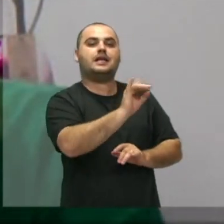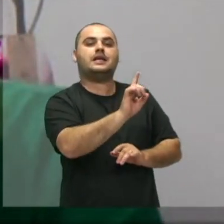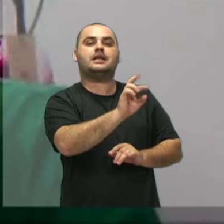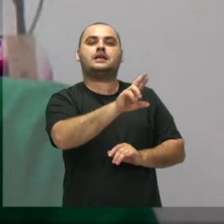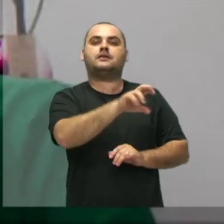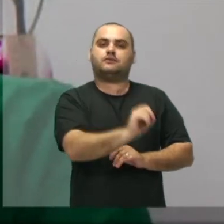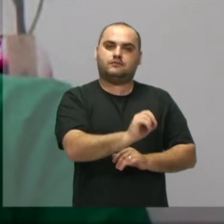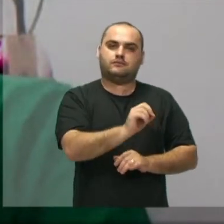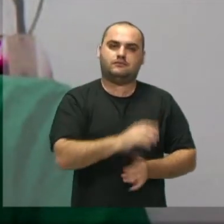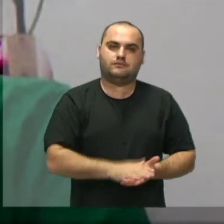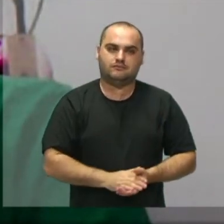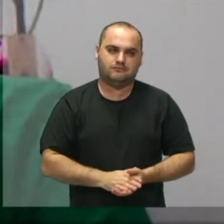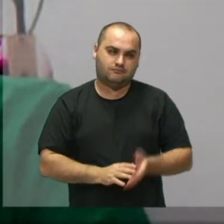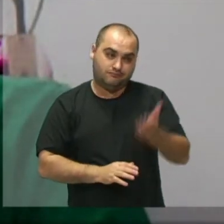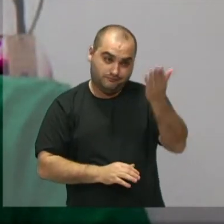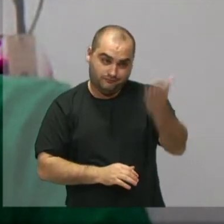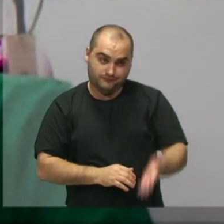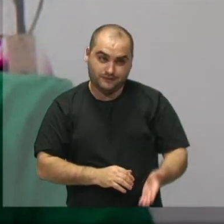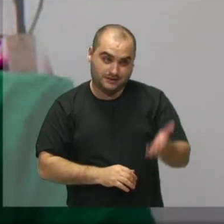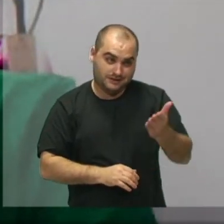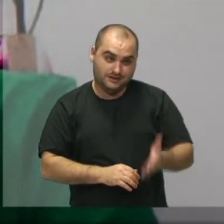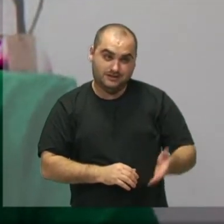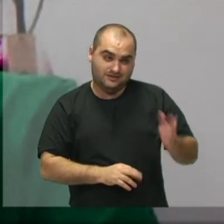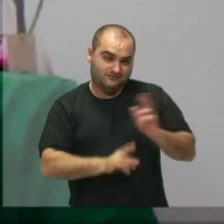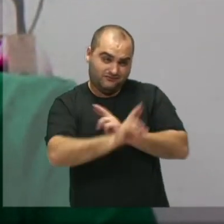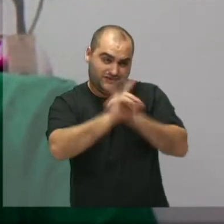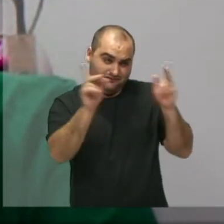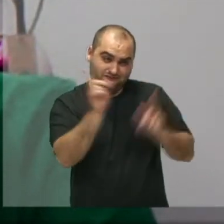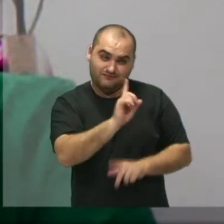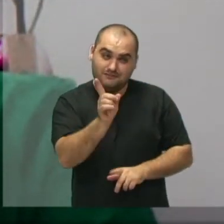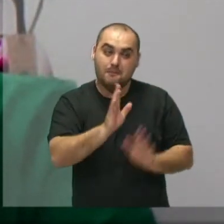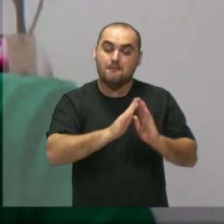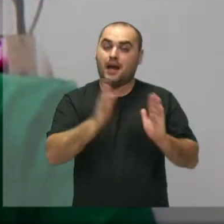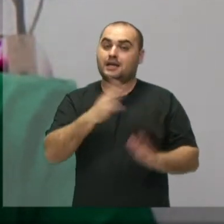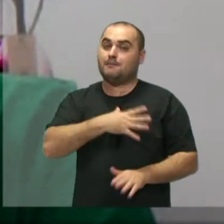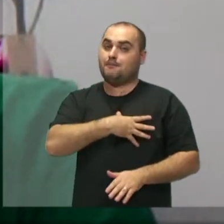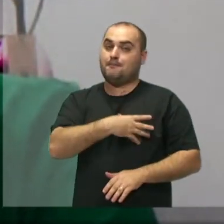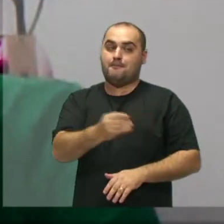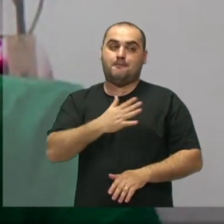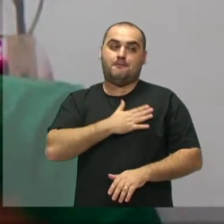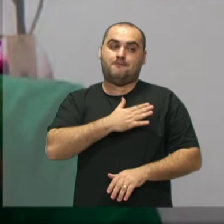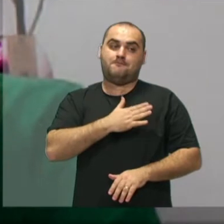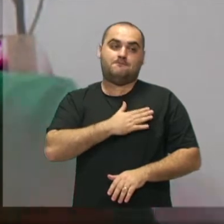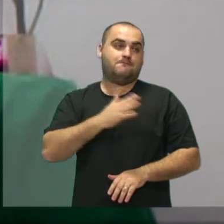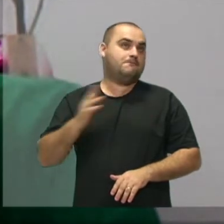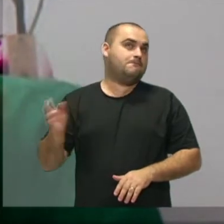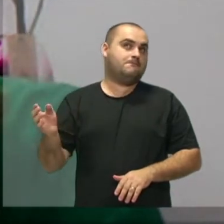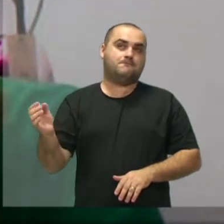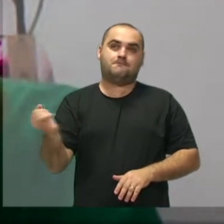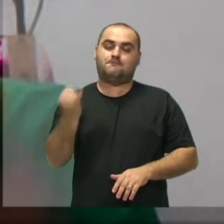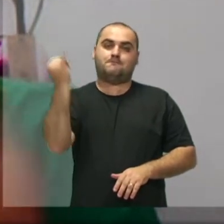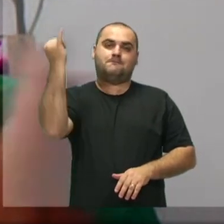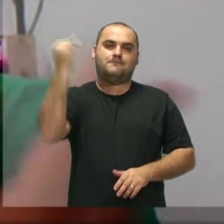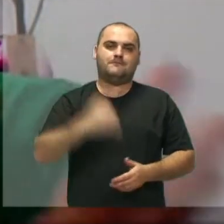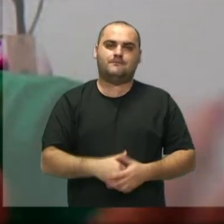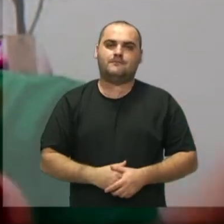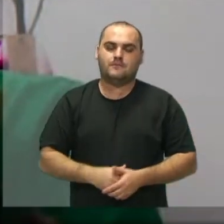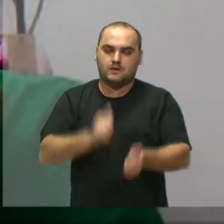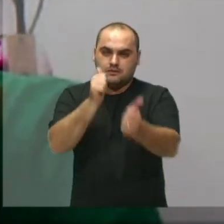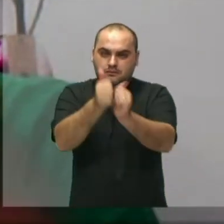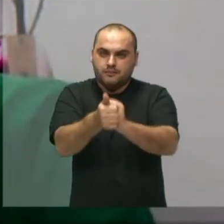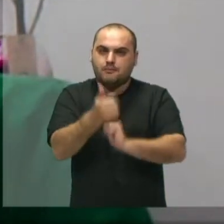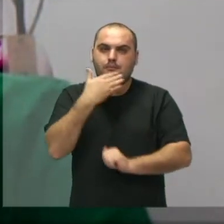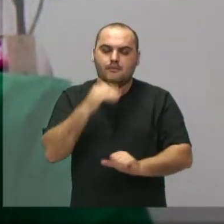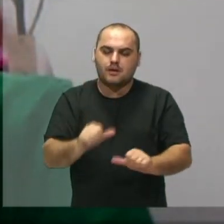fazendo diferença, mas para o meu filho é muito. Né? Então, assim, é isso que eu falo. O esporte melhora a saúde,